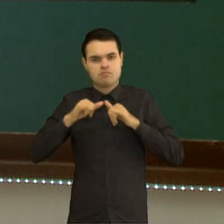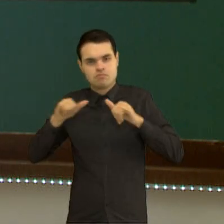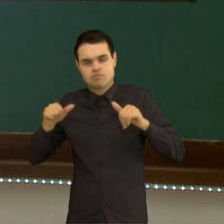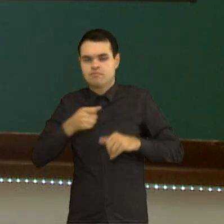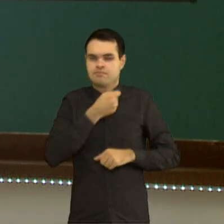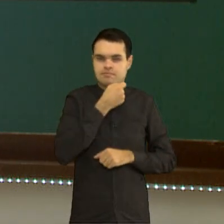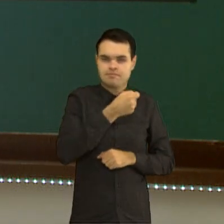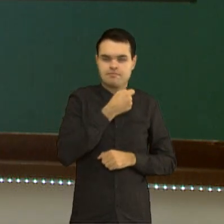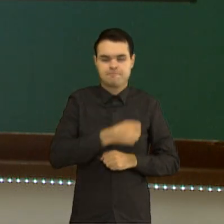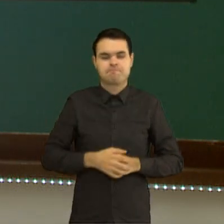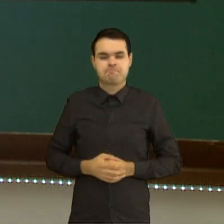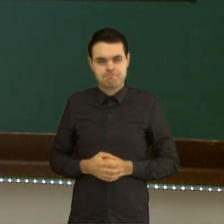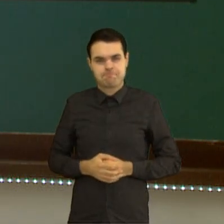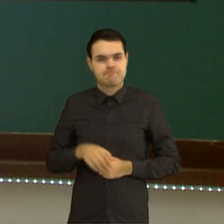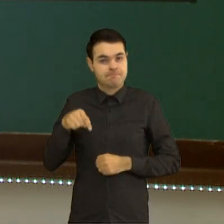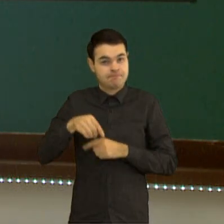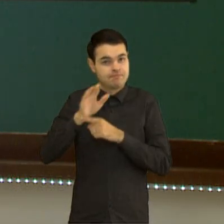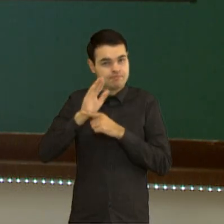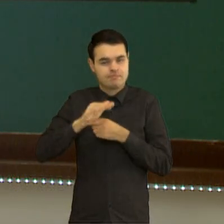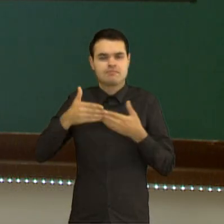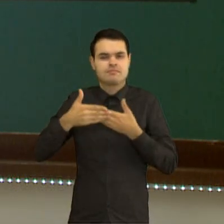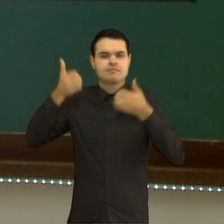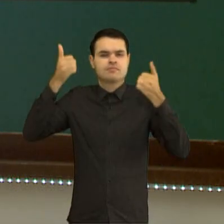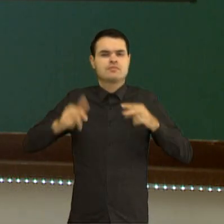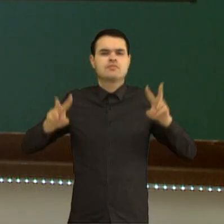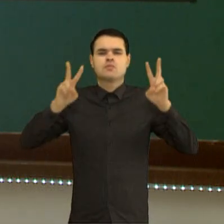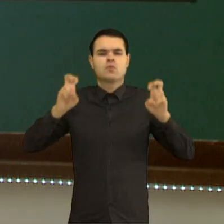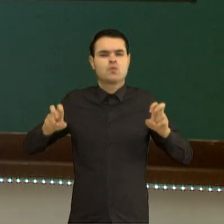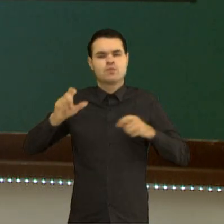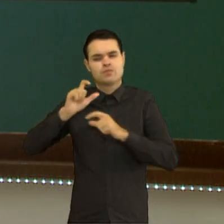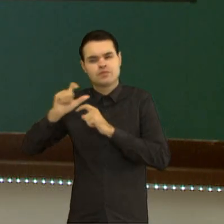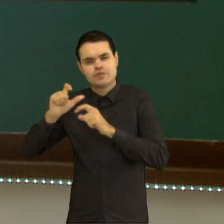da reportagem. Nesse vídeo nós falamos sobre